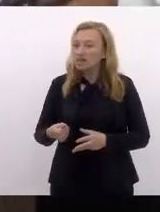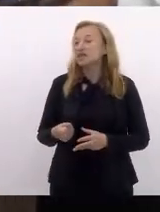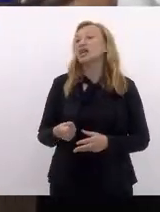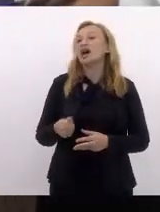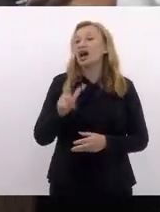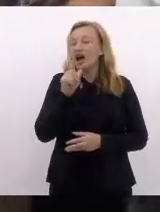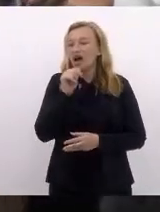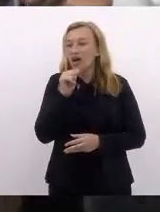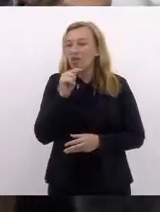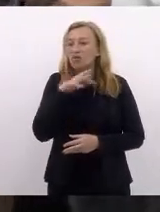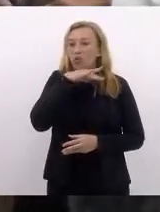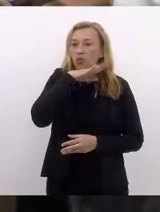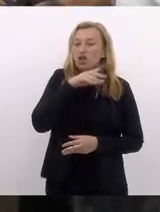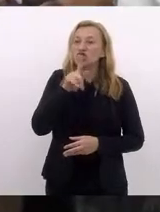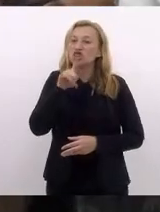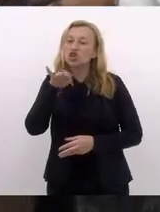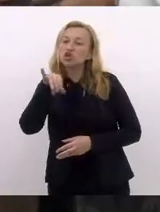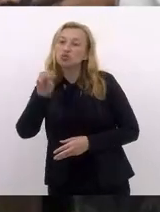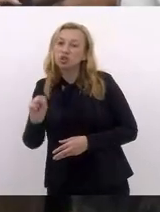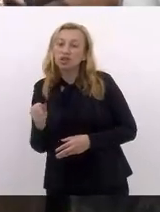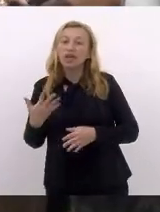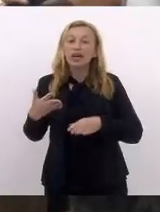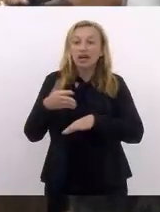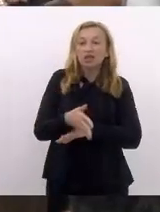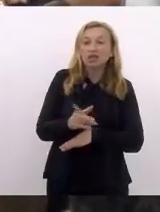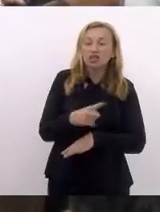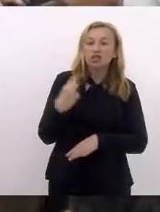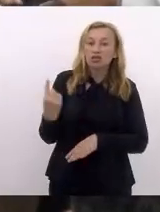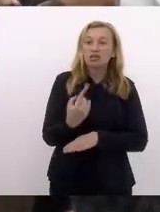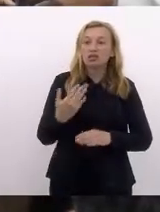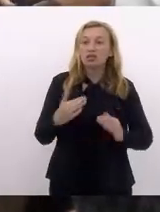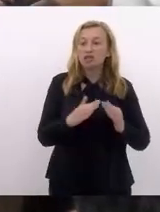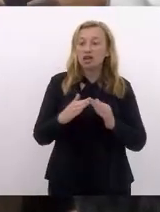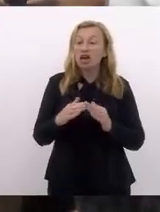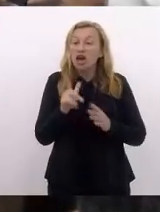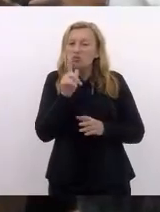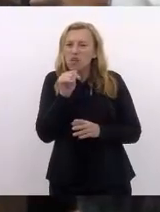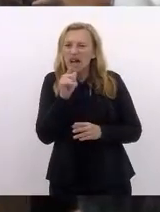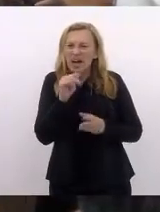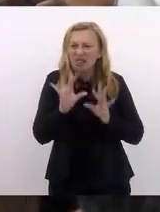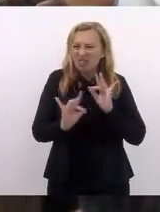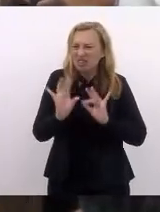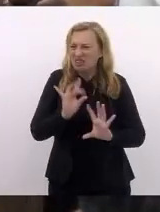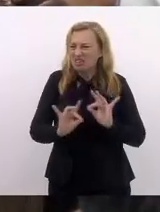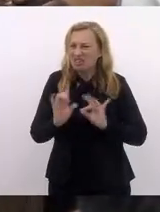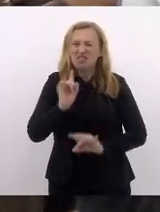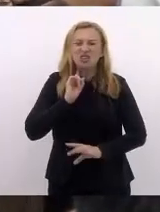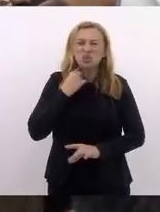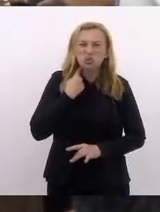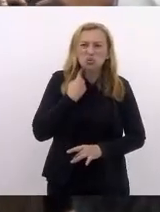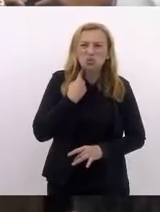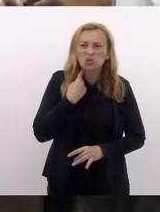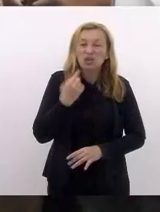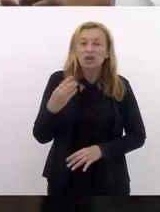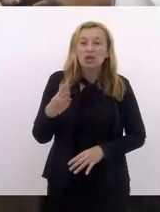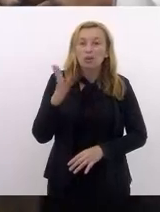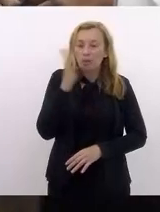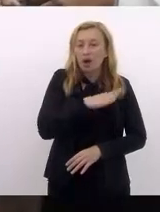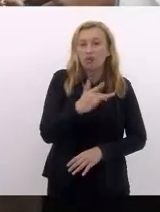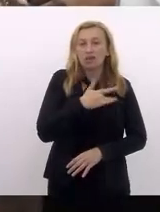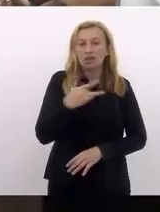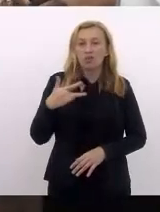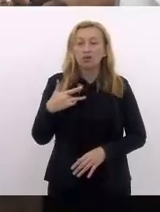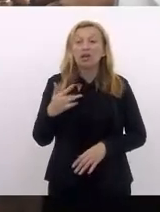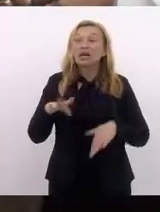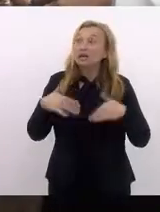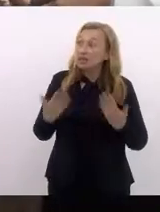foi quando a dia hoje mina entrou nos nossos lares numa água completamente contaminada e que fazia mal à saúde